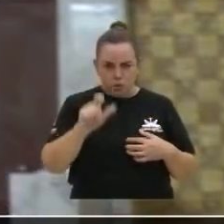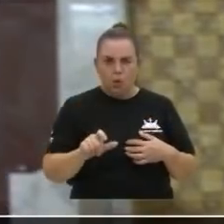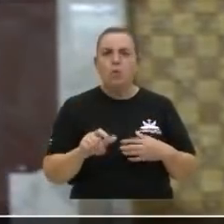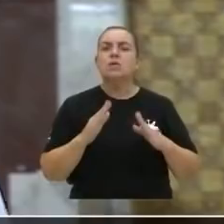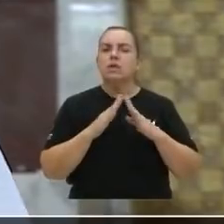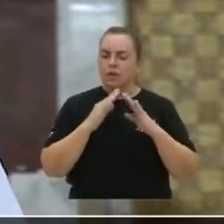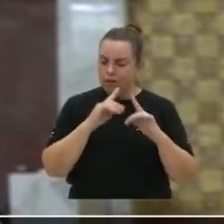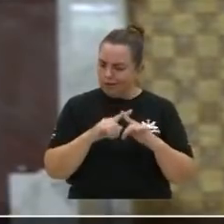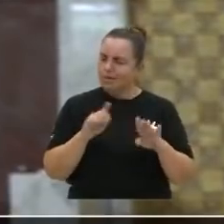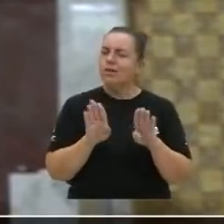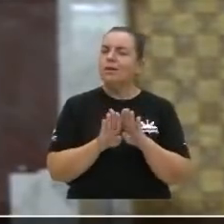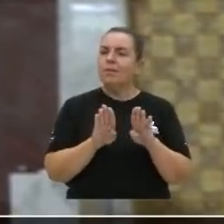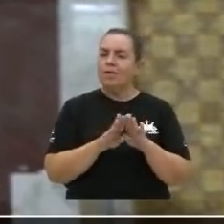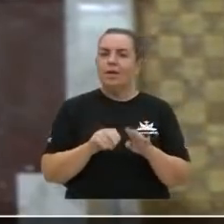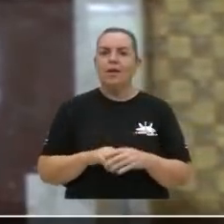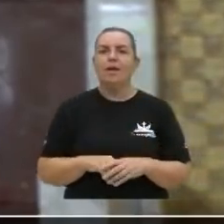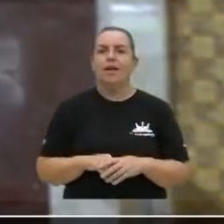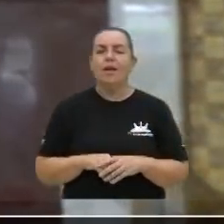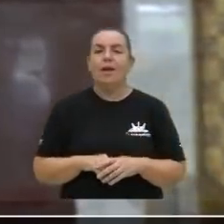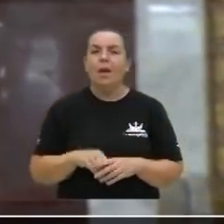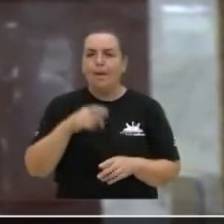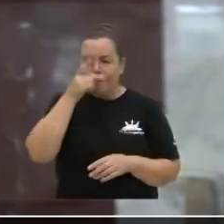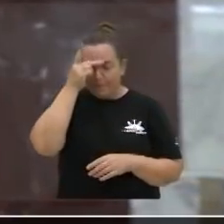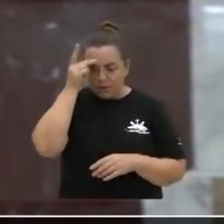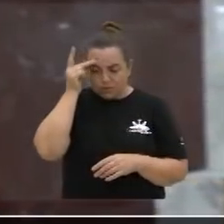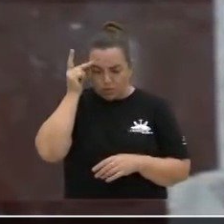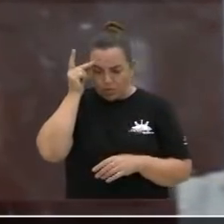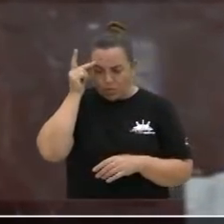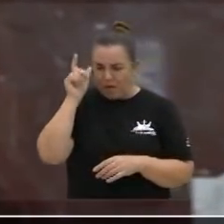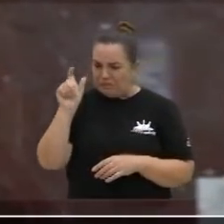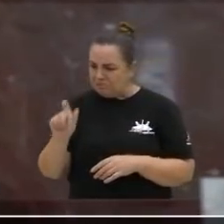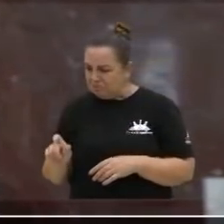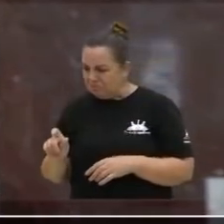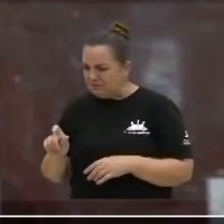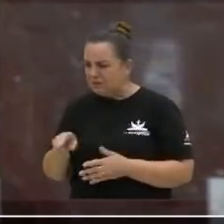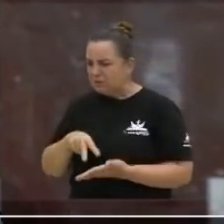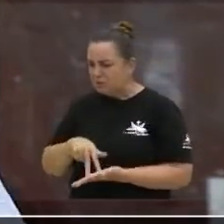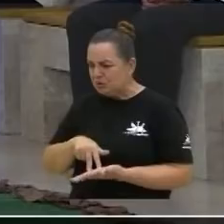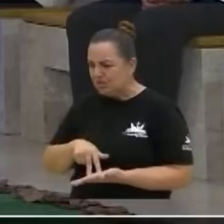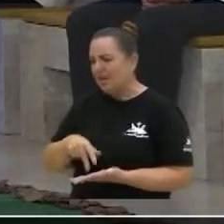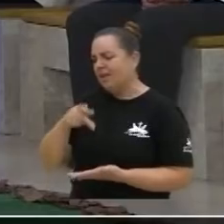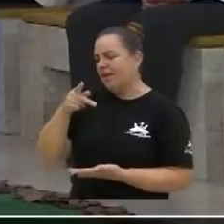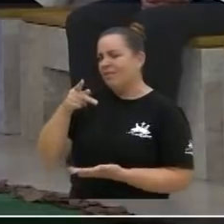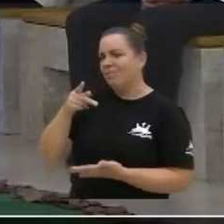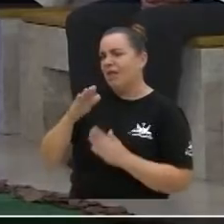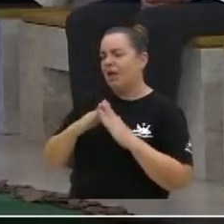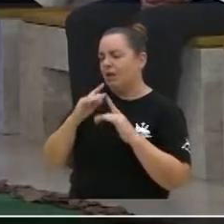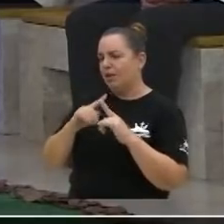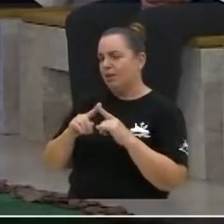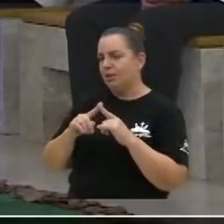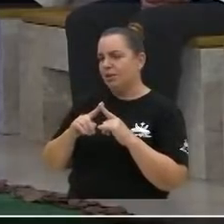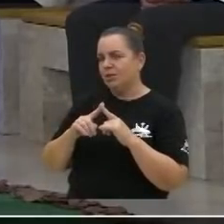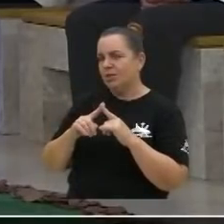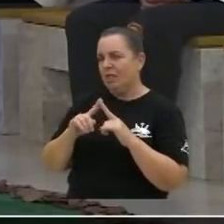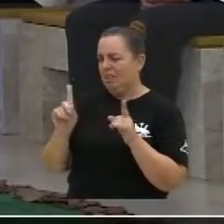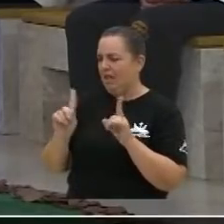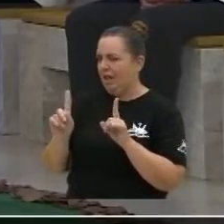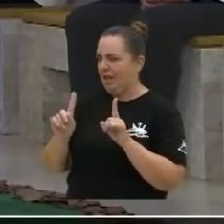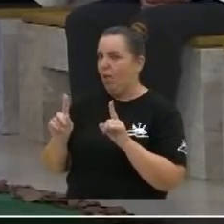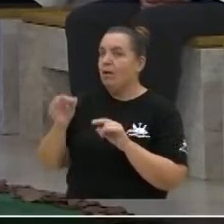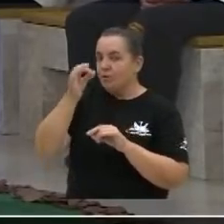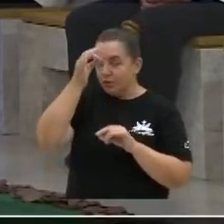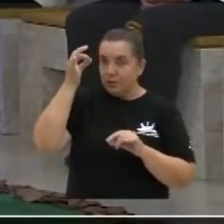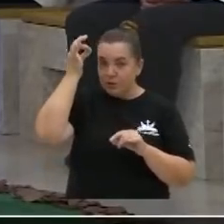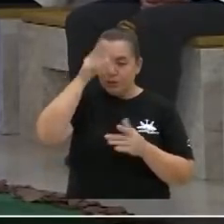vida. Quem sustenta a igreja não é força humana, é o Espírito Santo. E